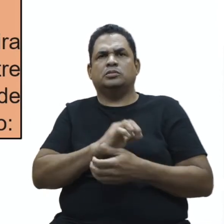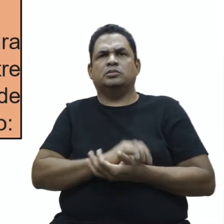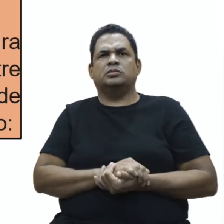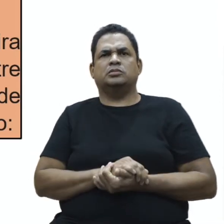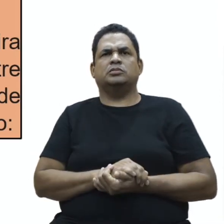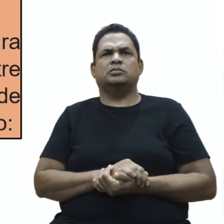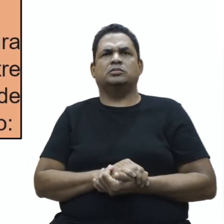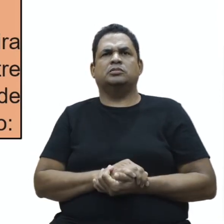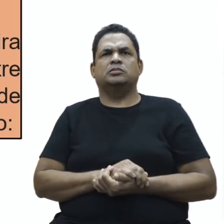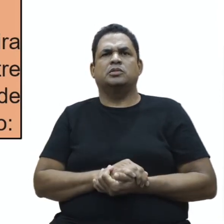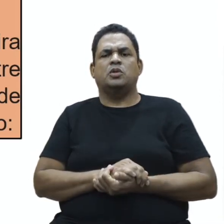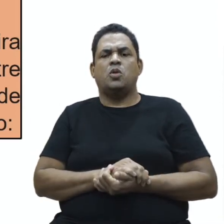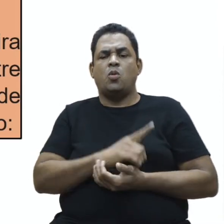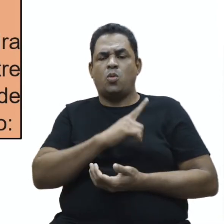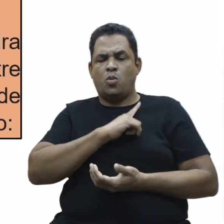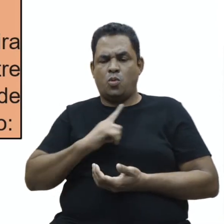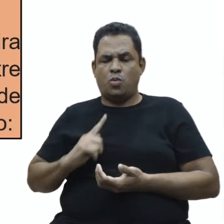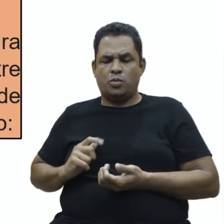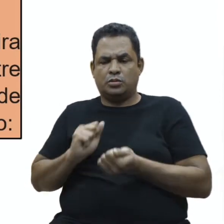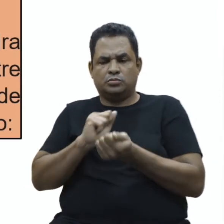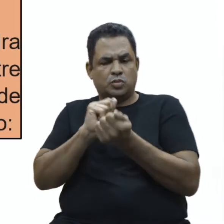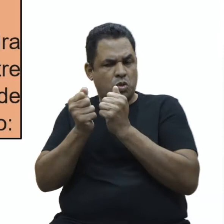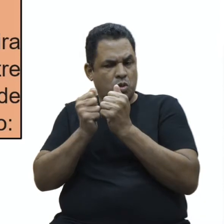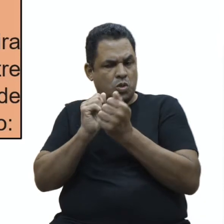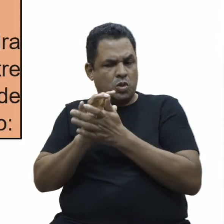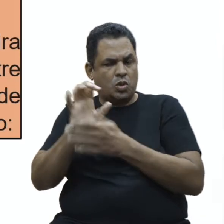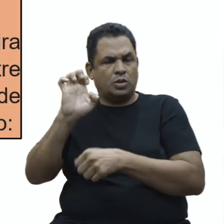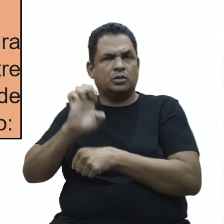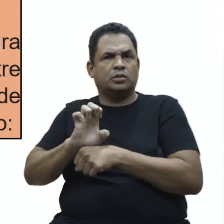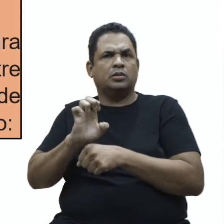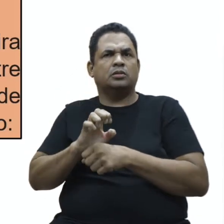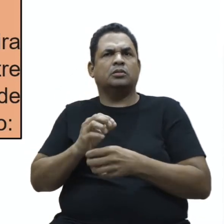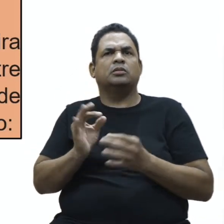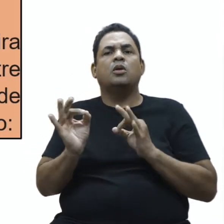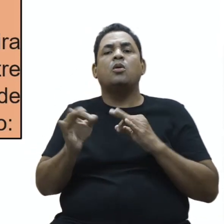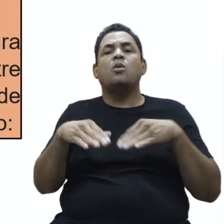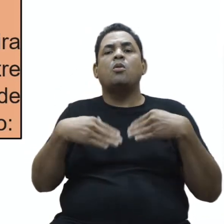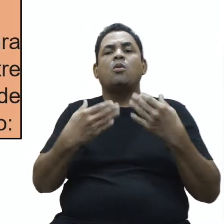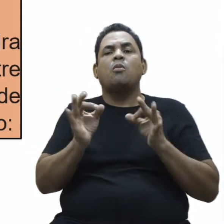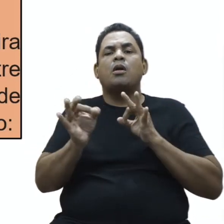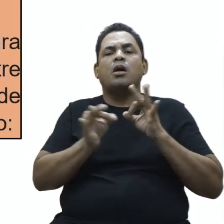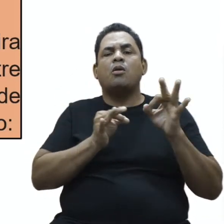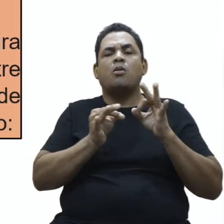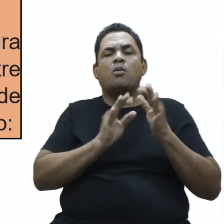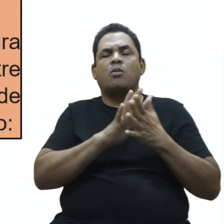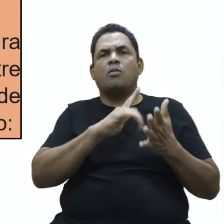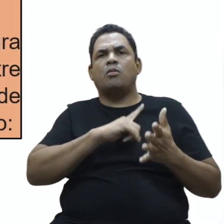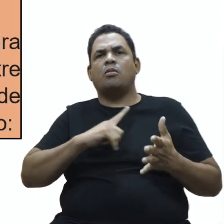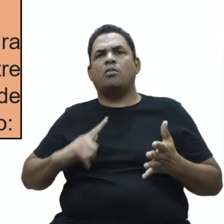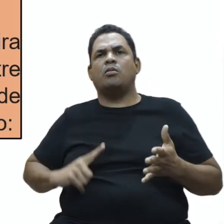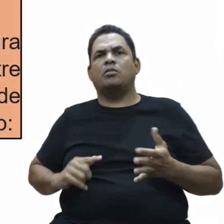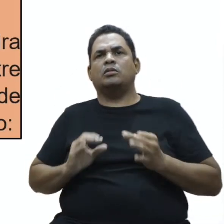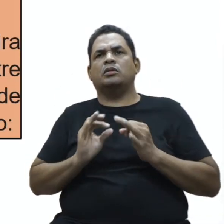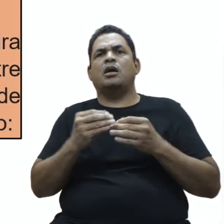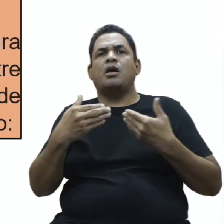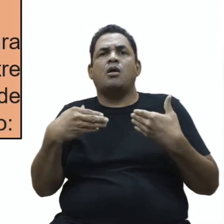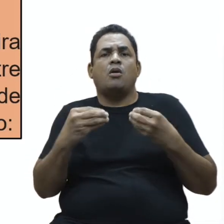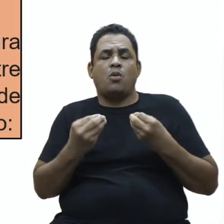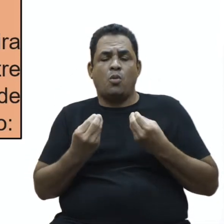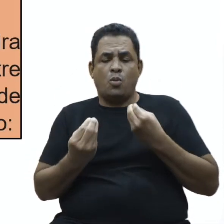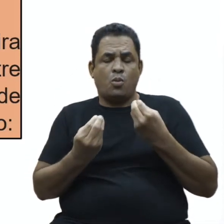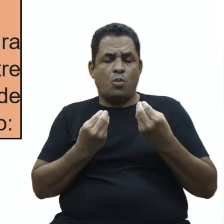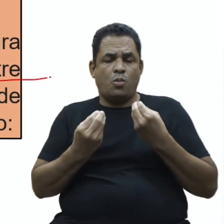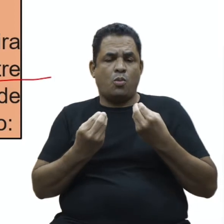governo, é o governo que administra o Estado. E o que seria a forma de governo? Diz respeito à maneira como